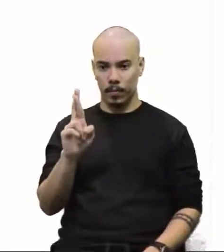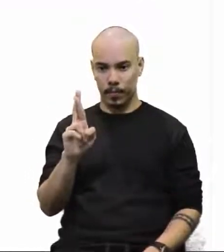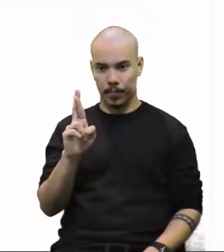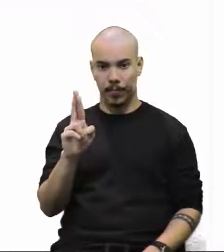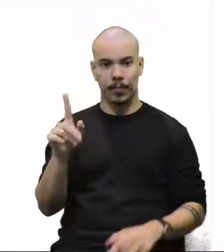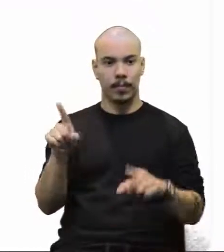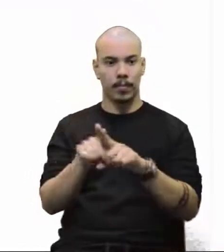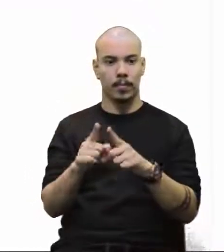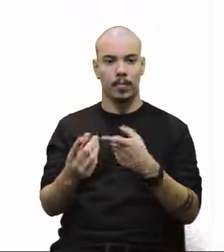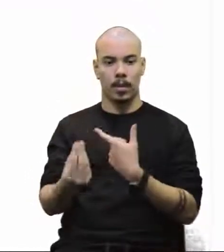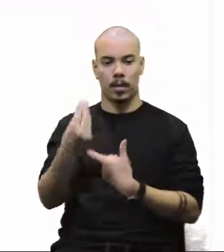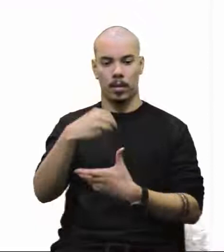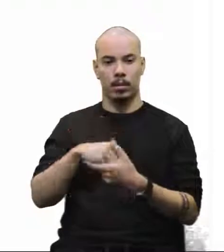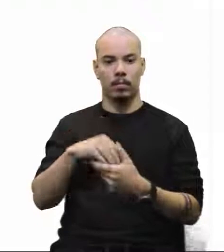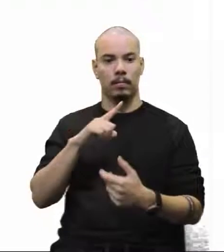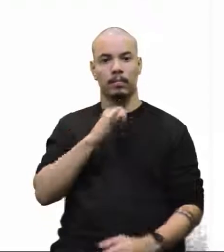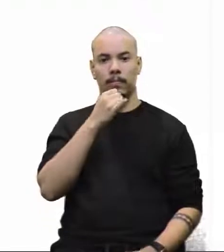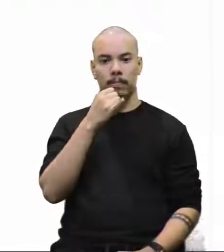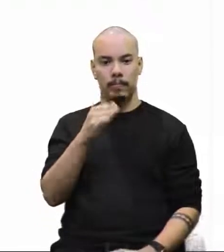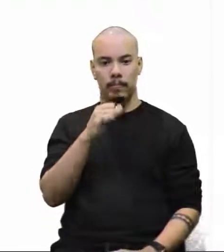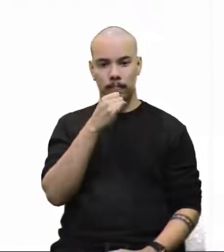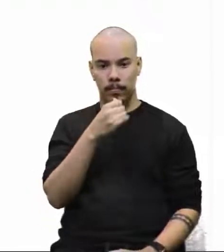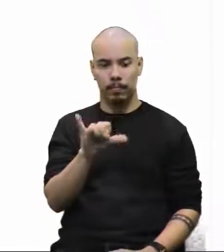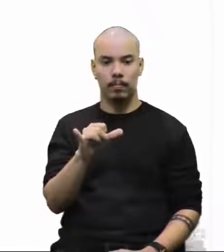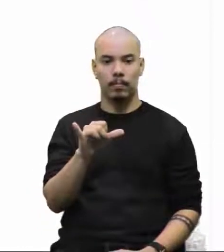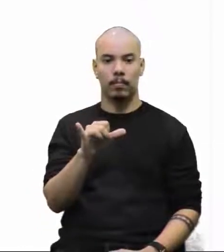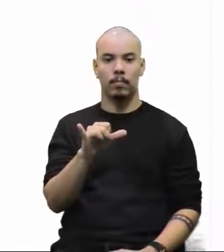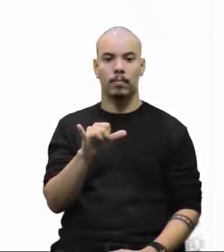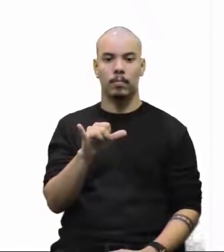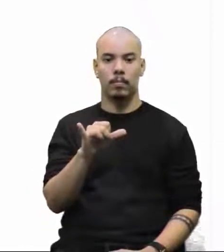e dotados de ligações elétricas,